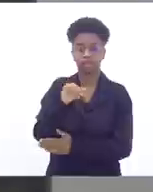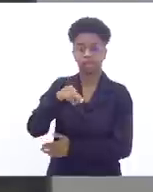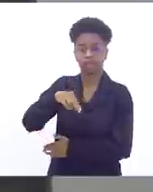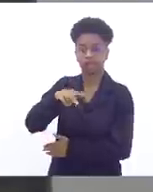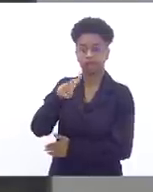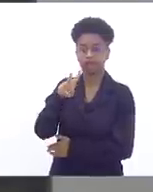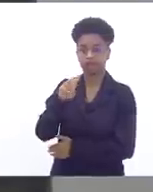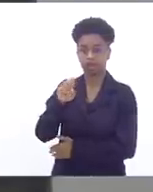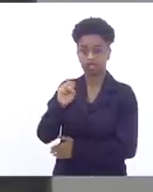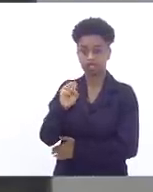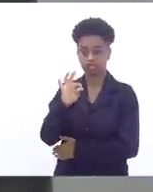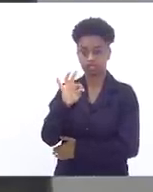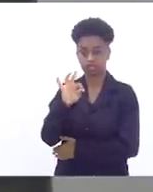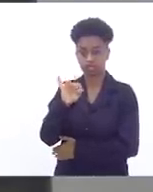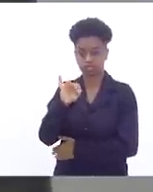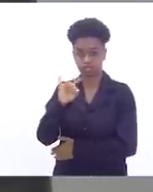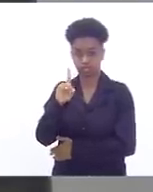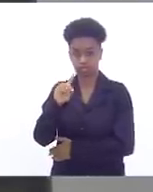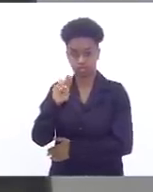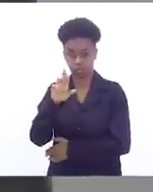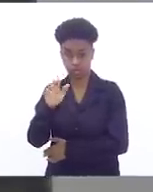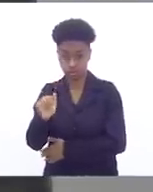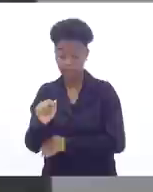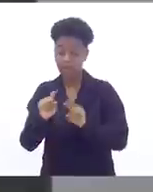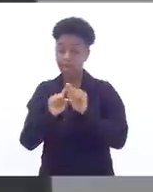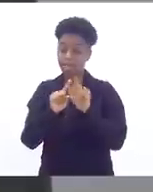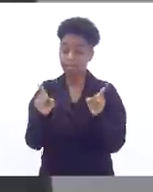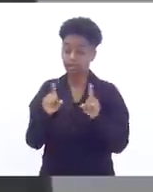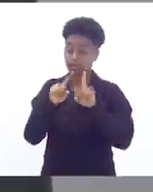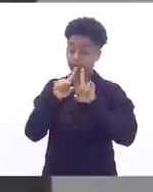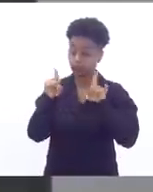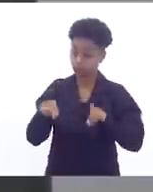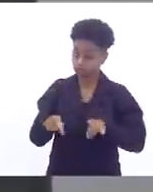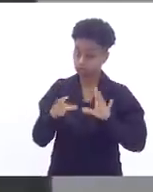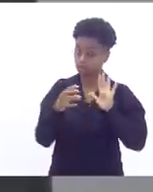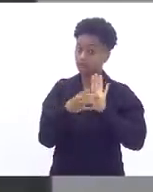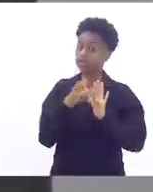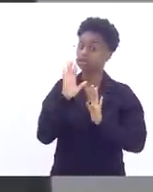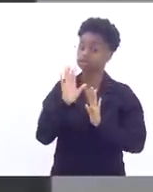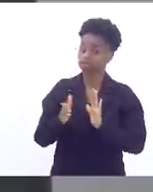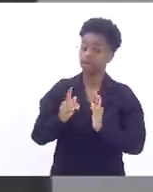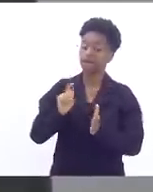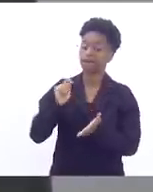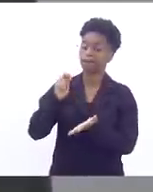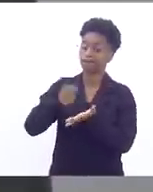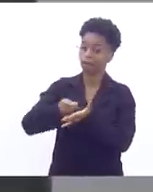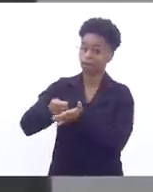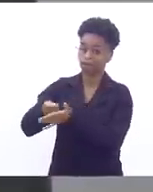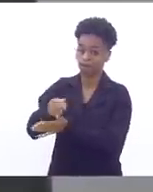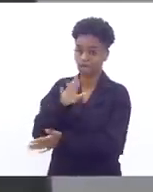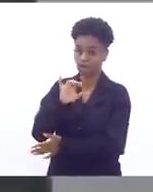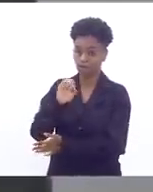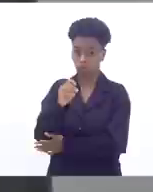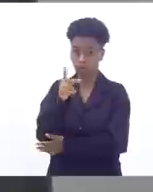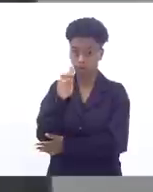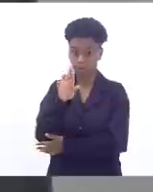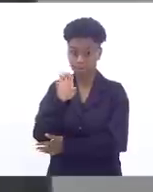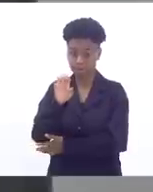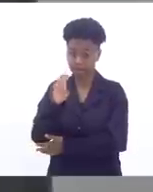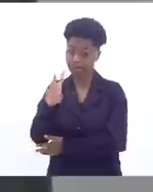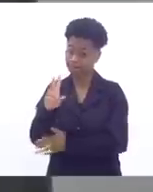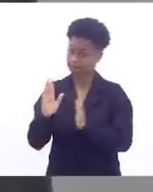muito embora como foi colocada aqui os servidores tenham contribuído para o Rio previdência exatamente